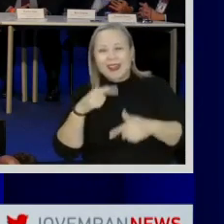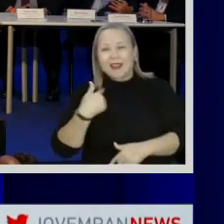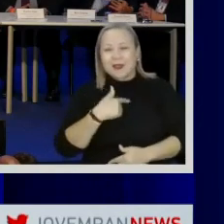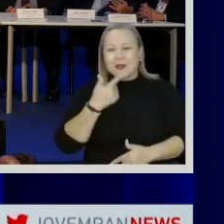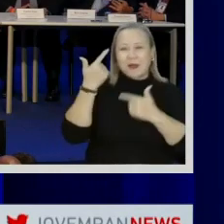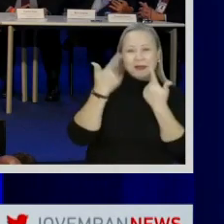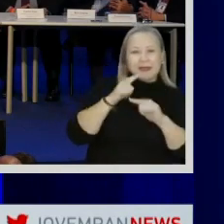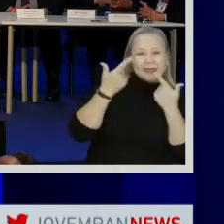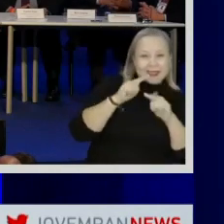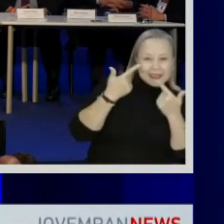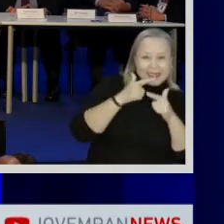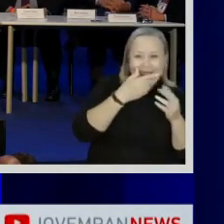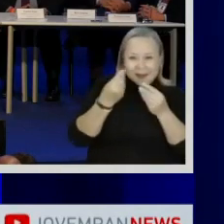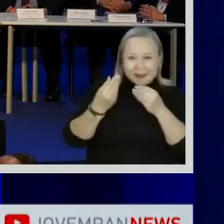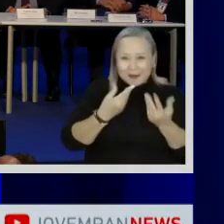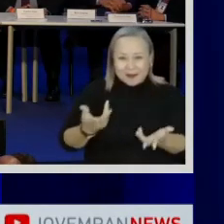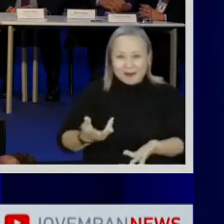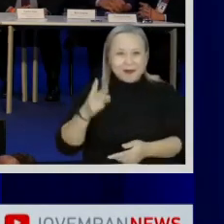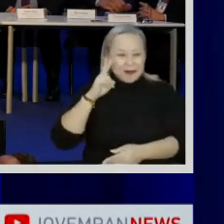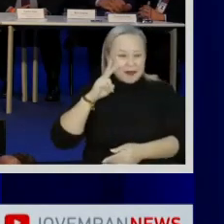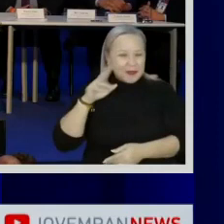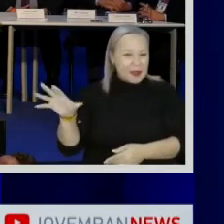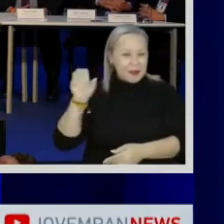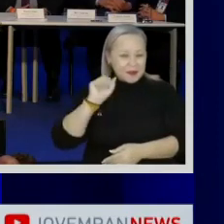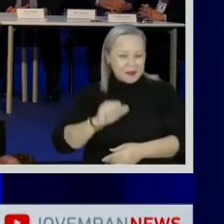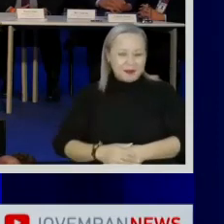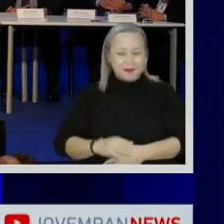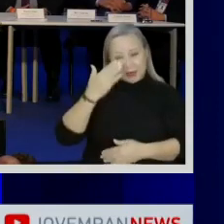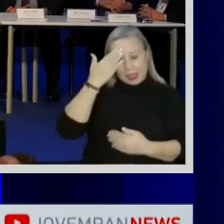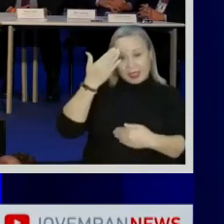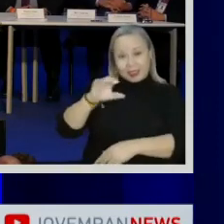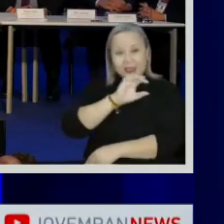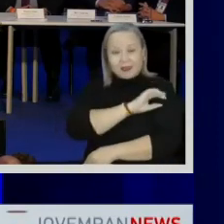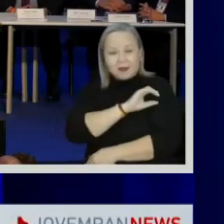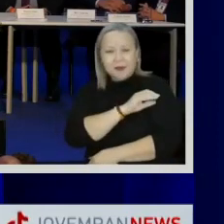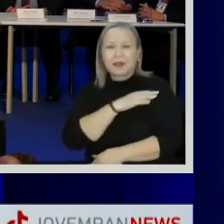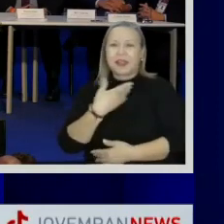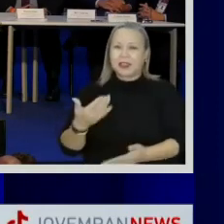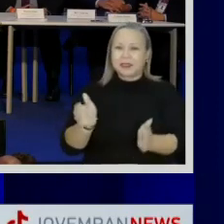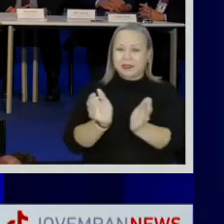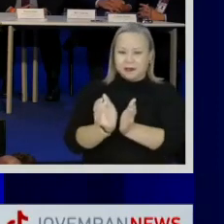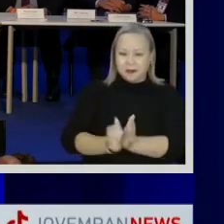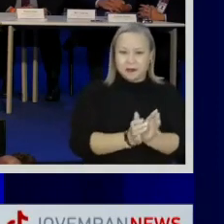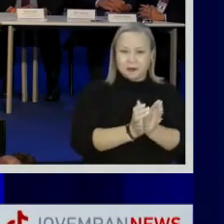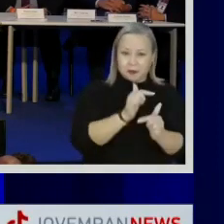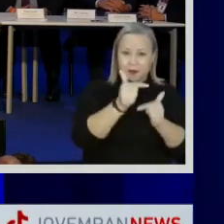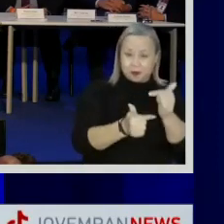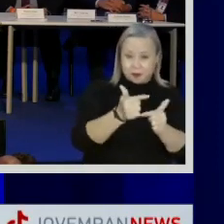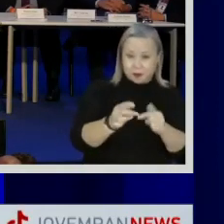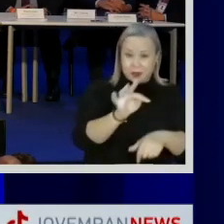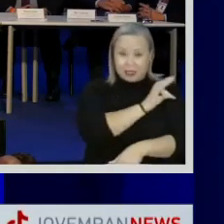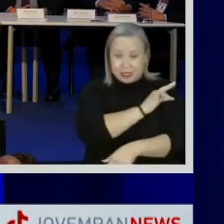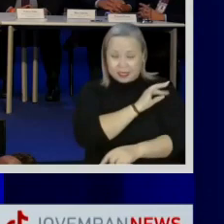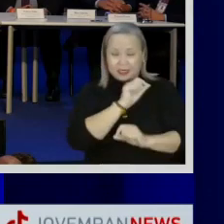muito repetitivo, sabe, escutar esse pessoal falar, porque eles falam muito da democracia, muito de militância. Como o Marco Antônio já falou aqui